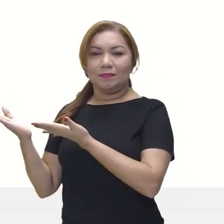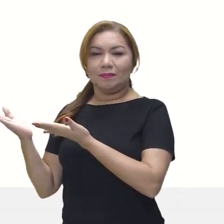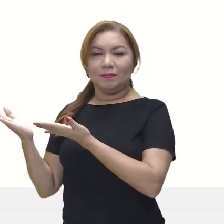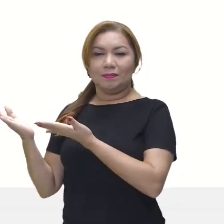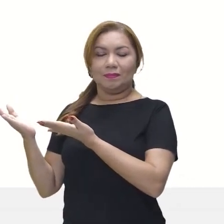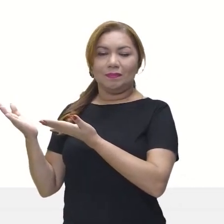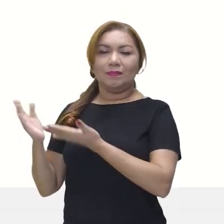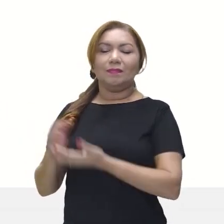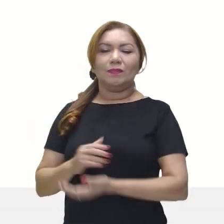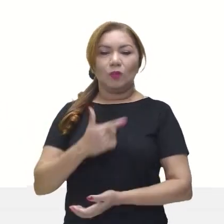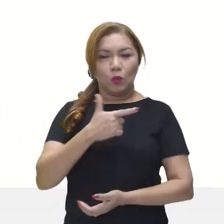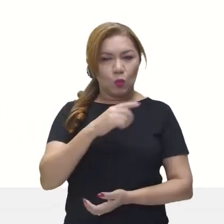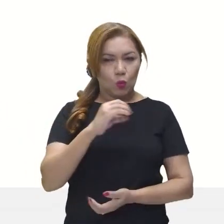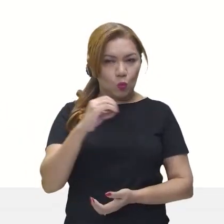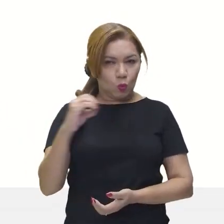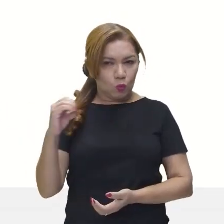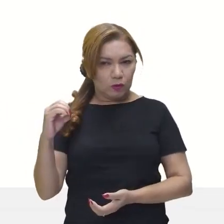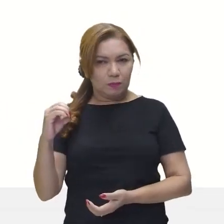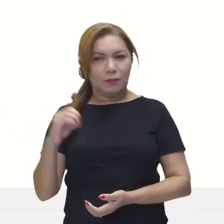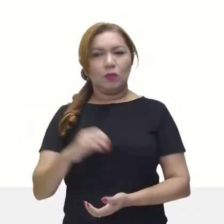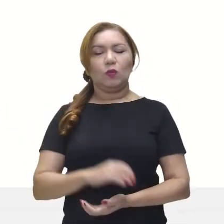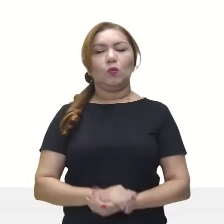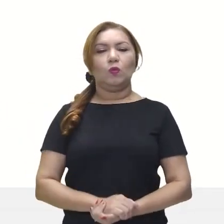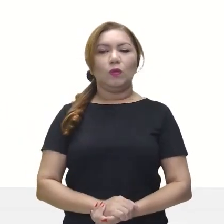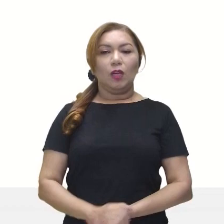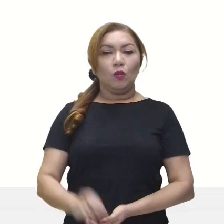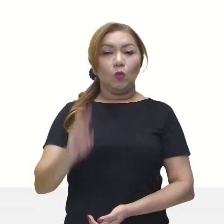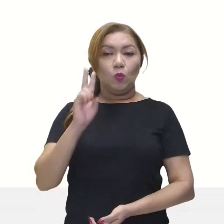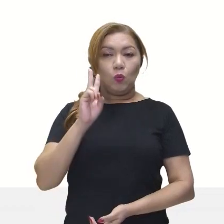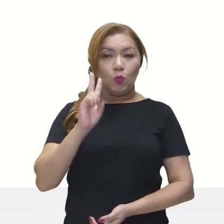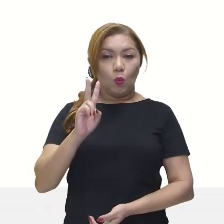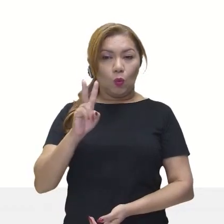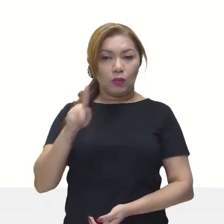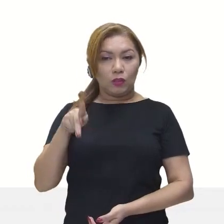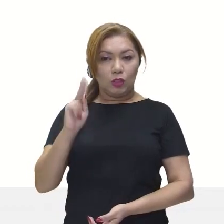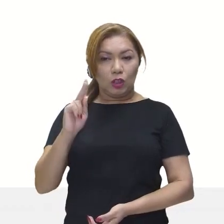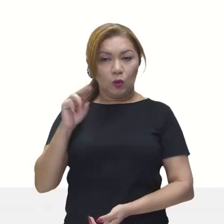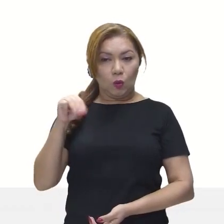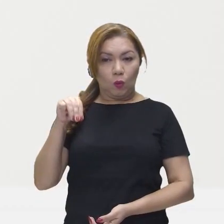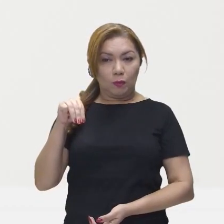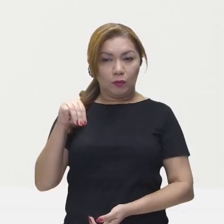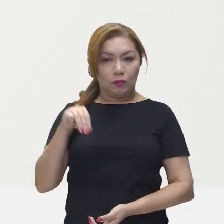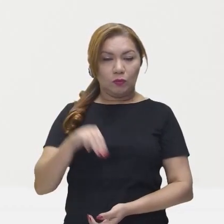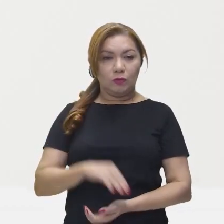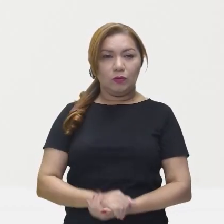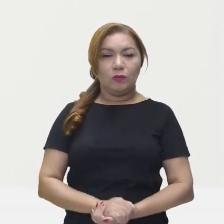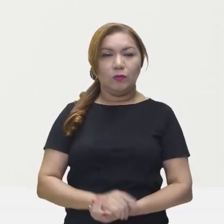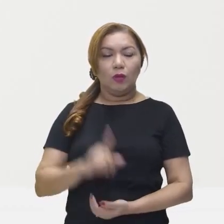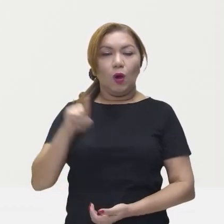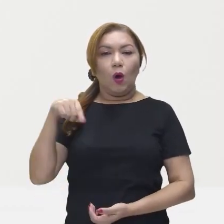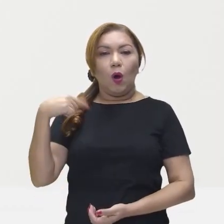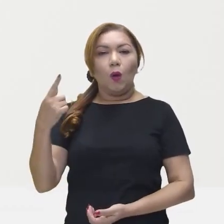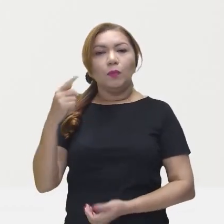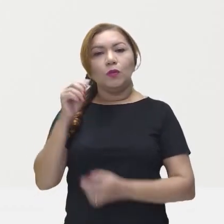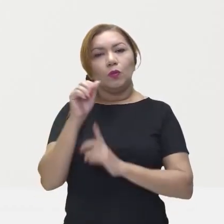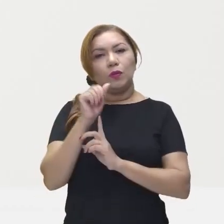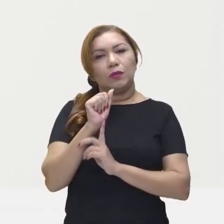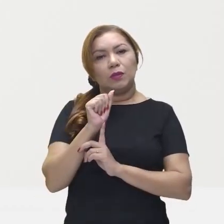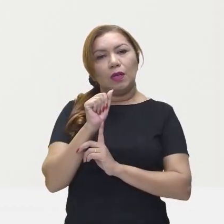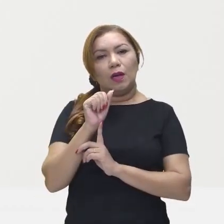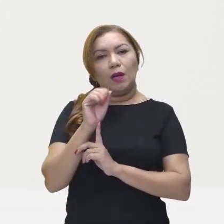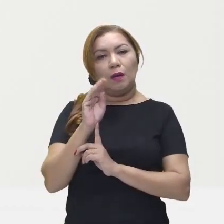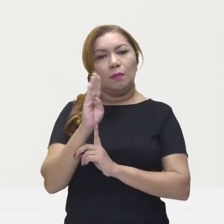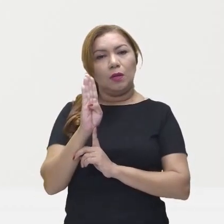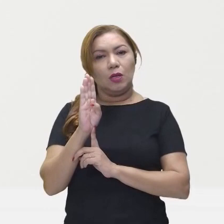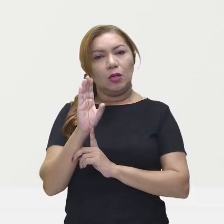metros. Beleza? Que equivale a 2 quilômetros. Temos essas opções aí? Vamos lá, vamos às opções. Tivemos